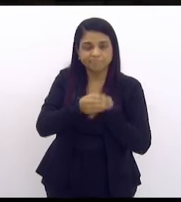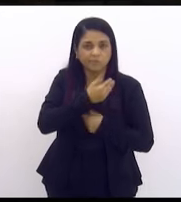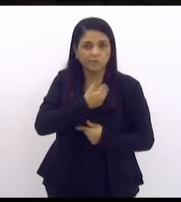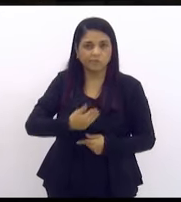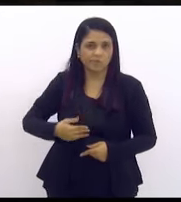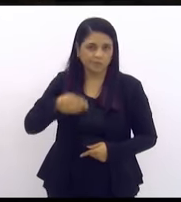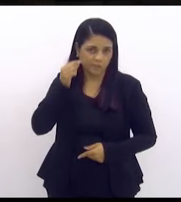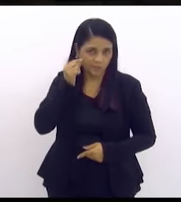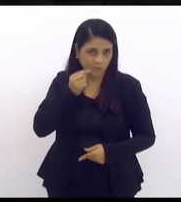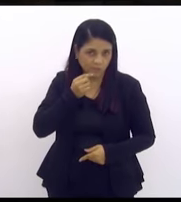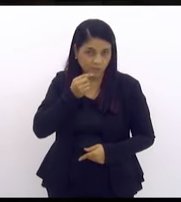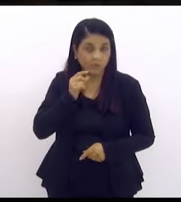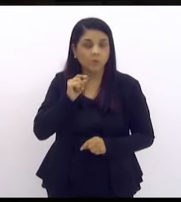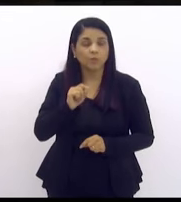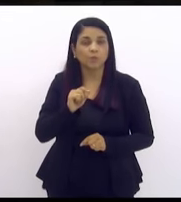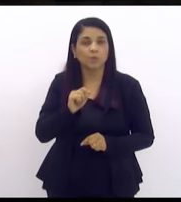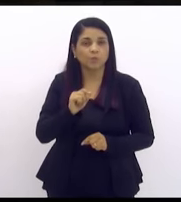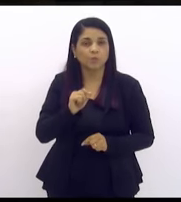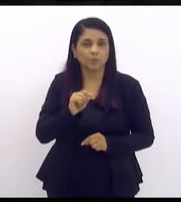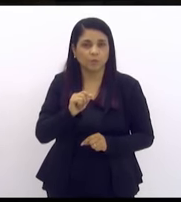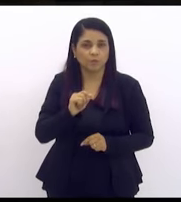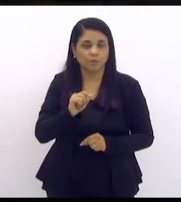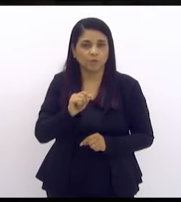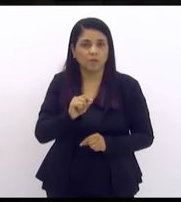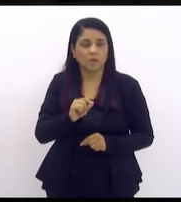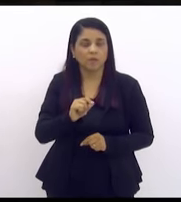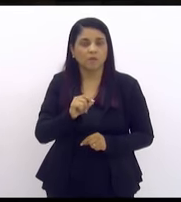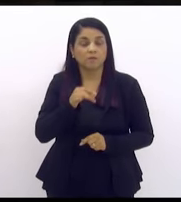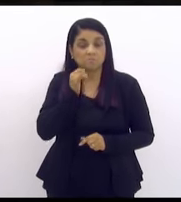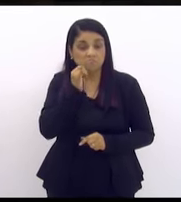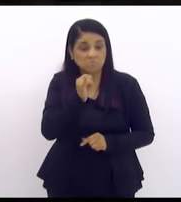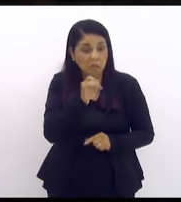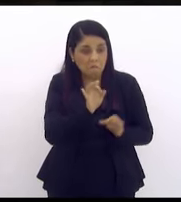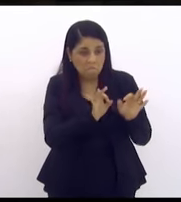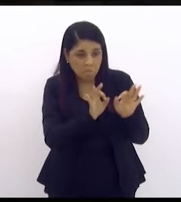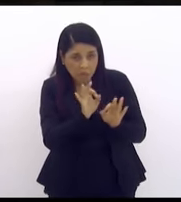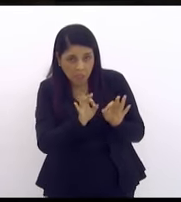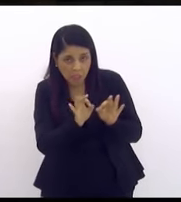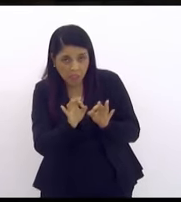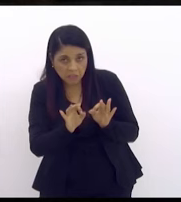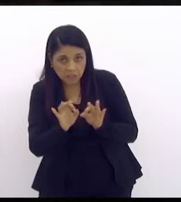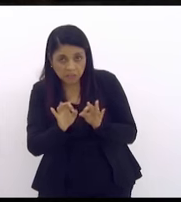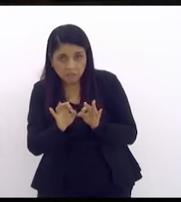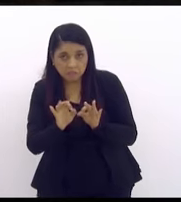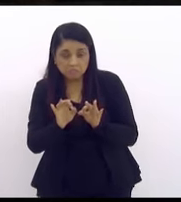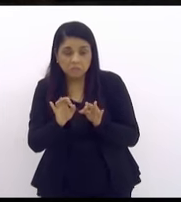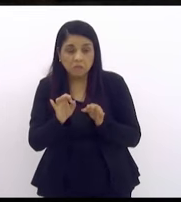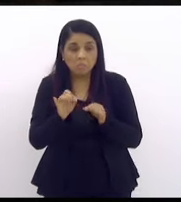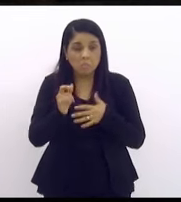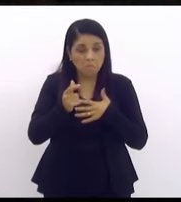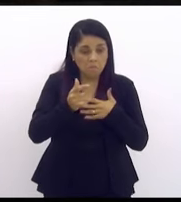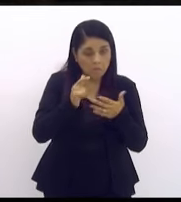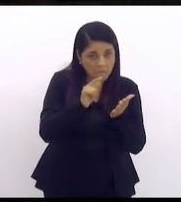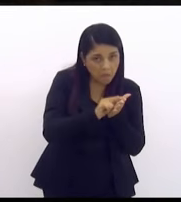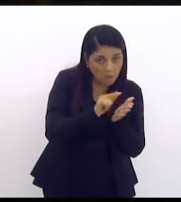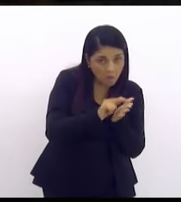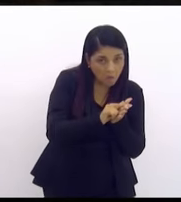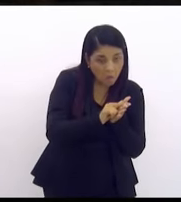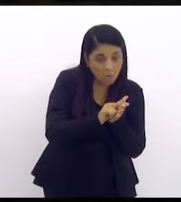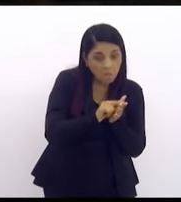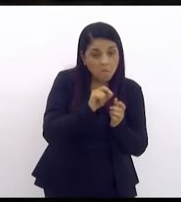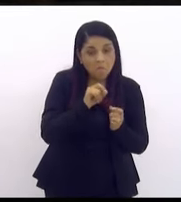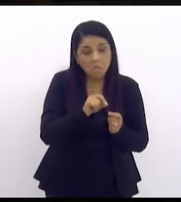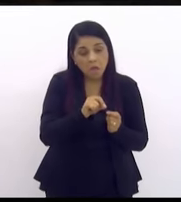Castro no que diz respeito a dizer que planeja o que está colocado no papel, mas não tira